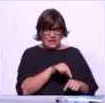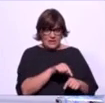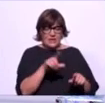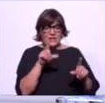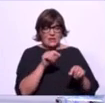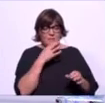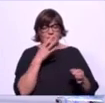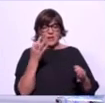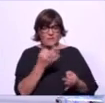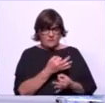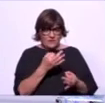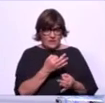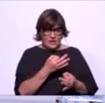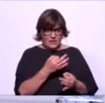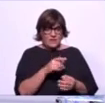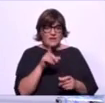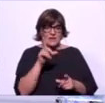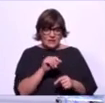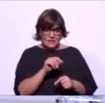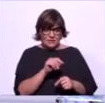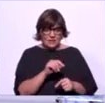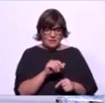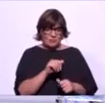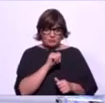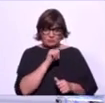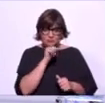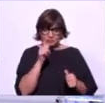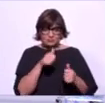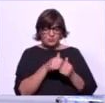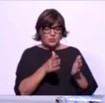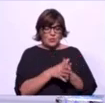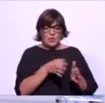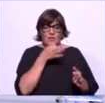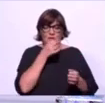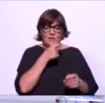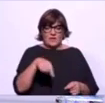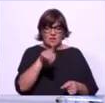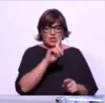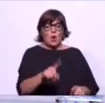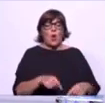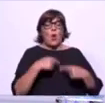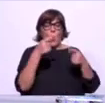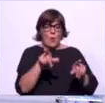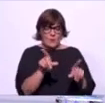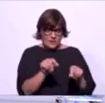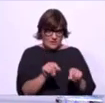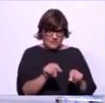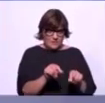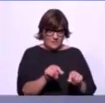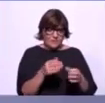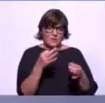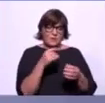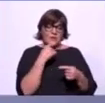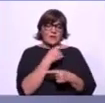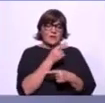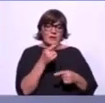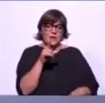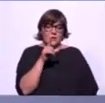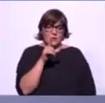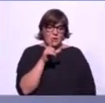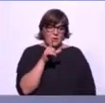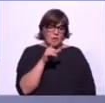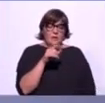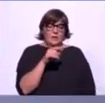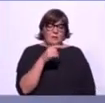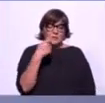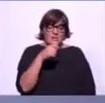é verdade que isto também cai por terra tudo aquilo que se diz. Vamos para outra também. Normalmente se diz que Luís